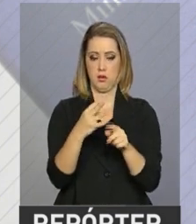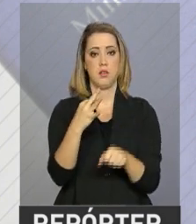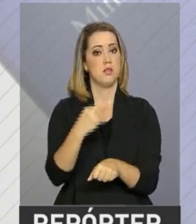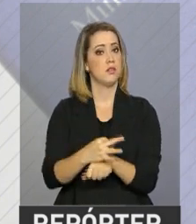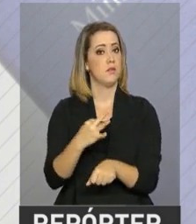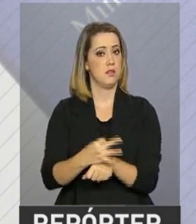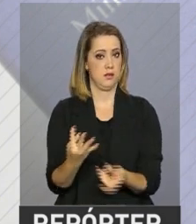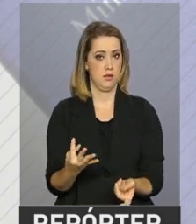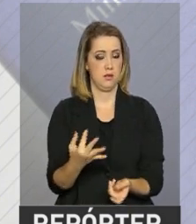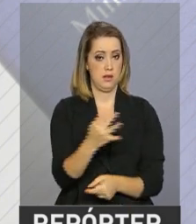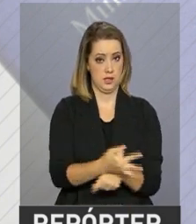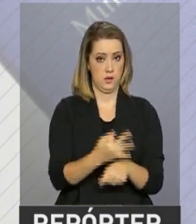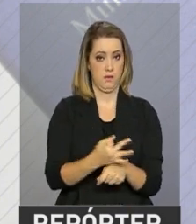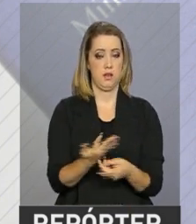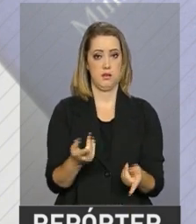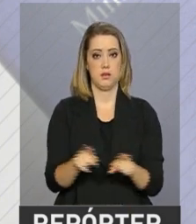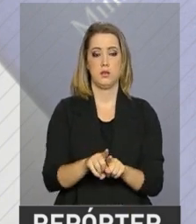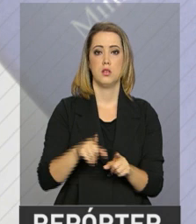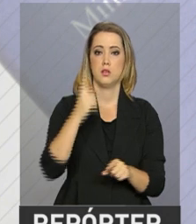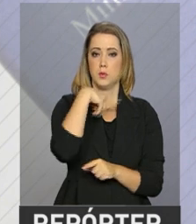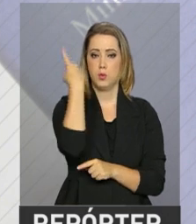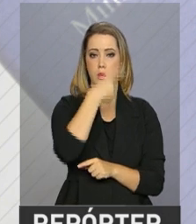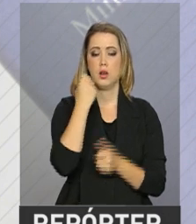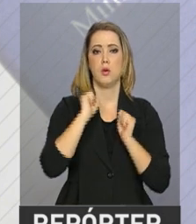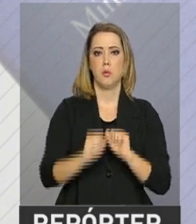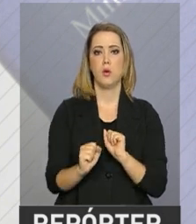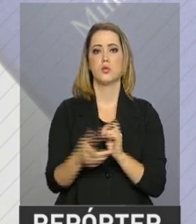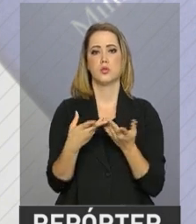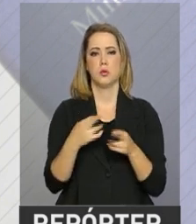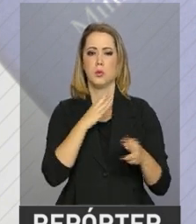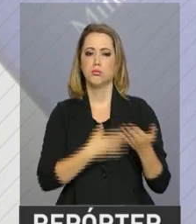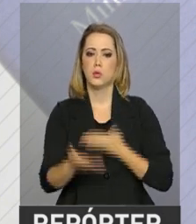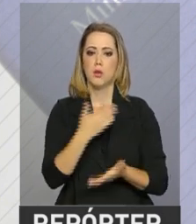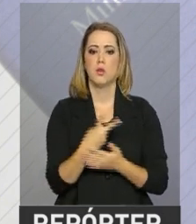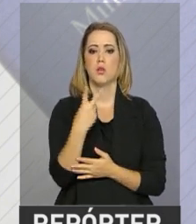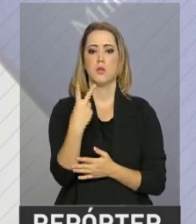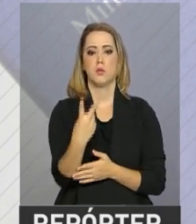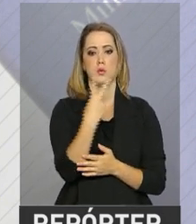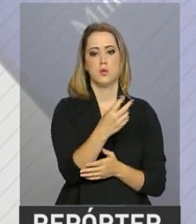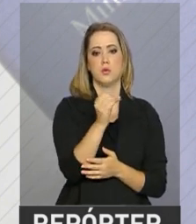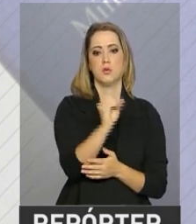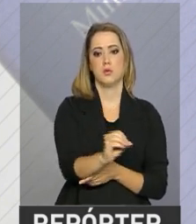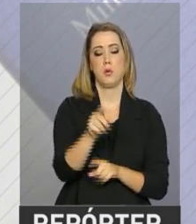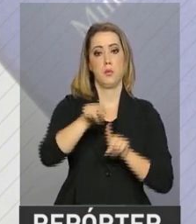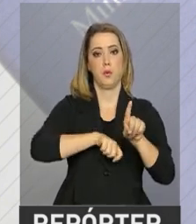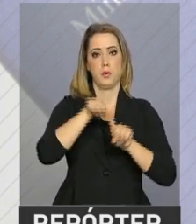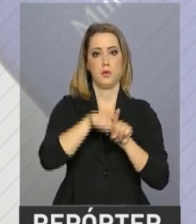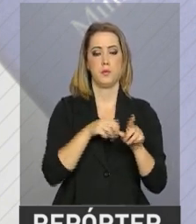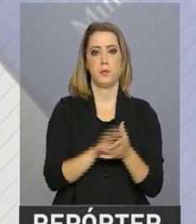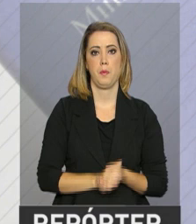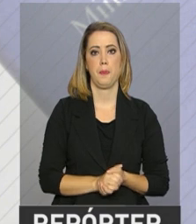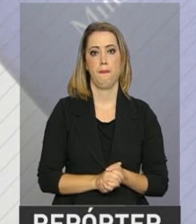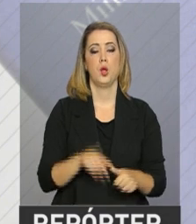jornada de trabalho vai poder ser negociada desde que obedeça o limite de 220 horas por mês